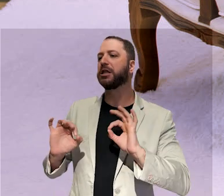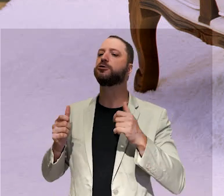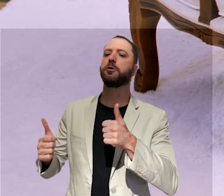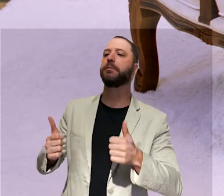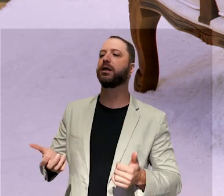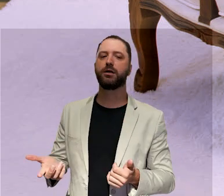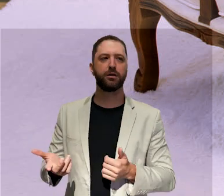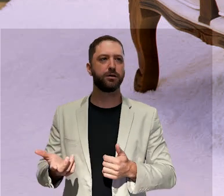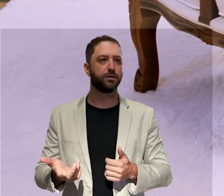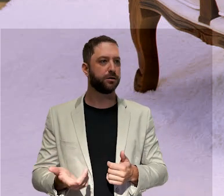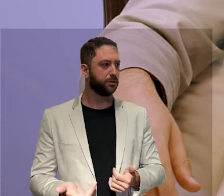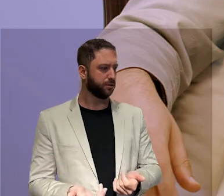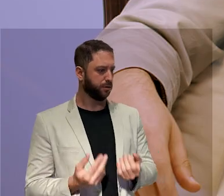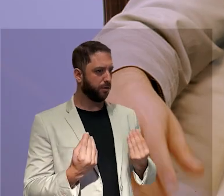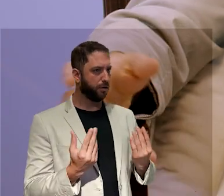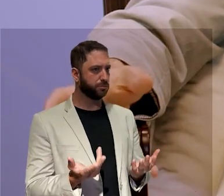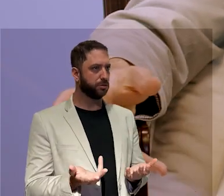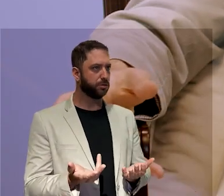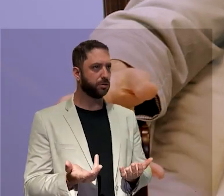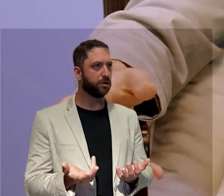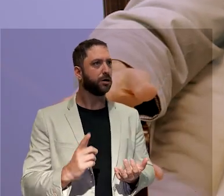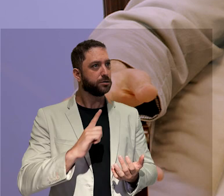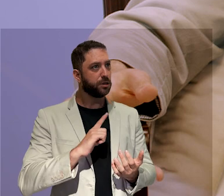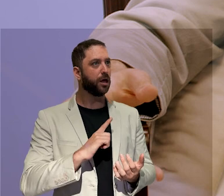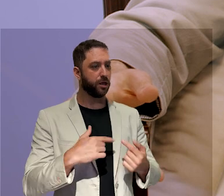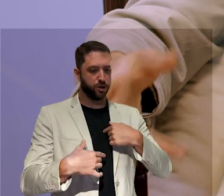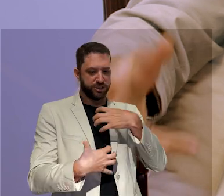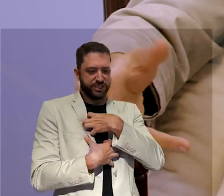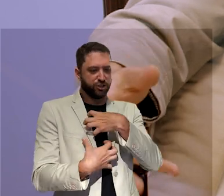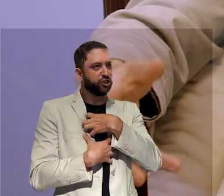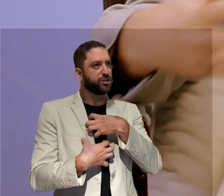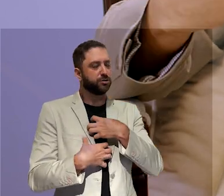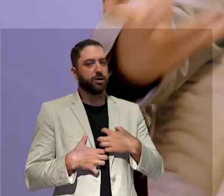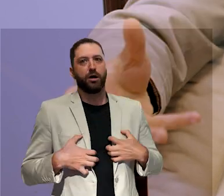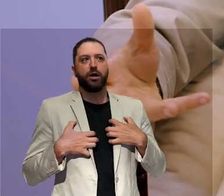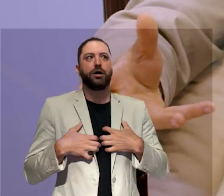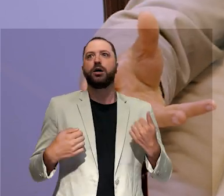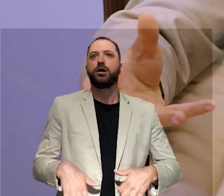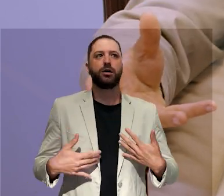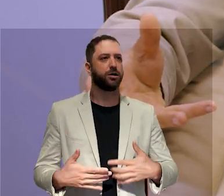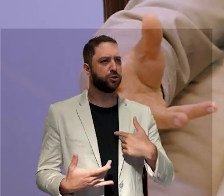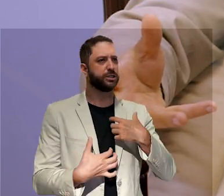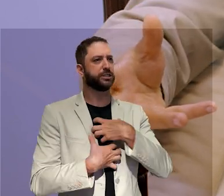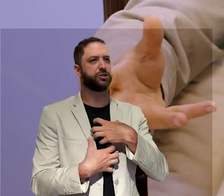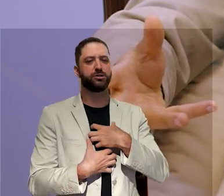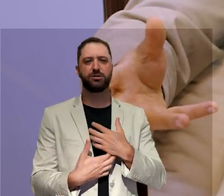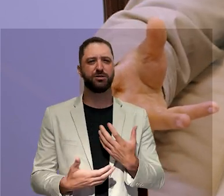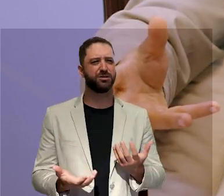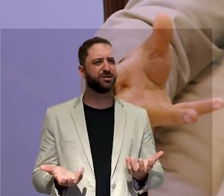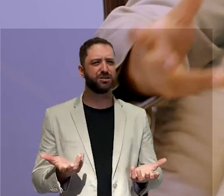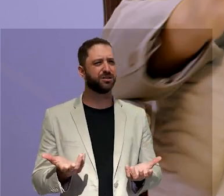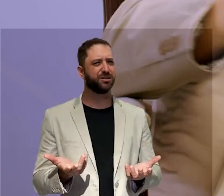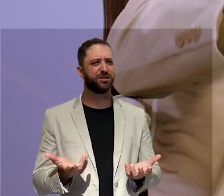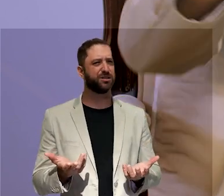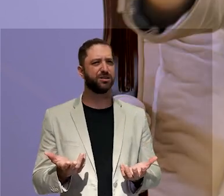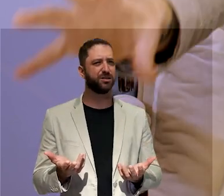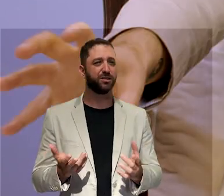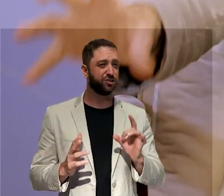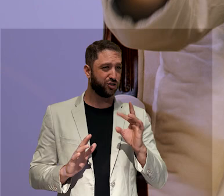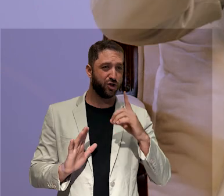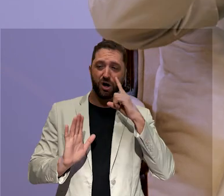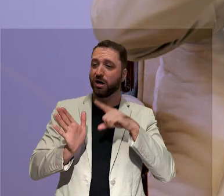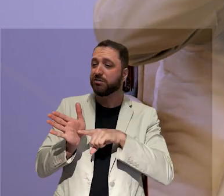nos exames, você não tem nada. A pessoa, como eu não tenho nada? Eu tenho sim, eu estou sentindo algo. Ou seja, valida